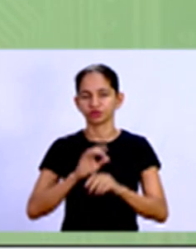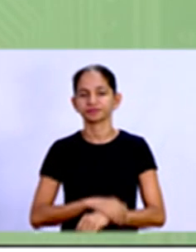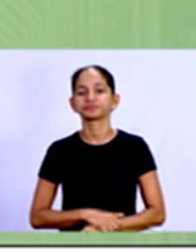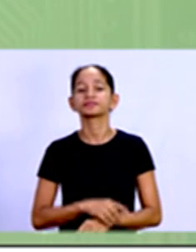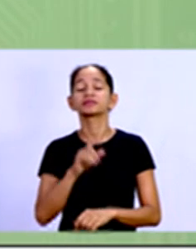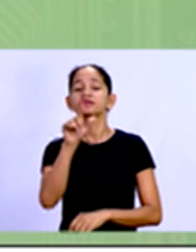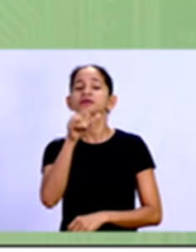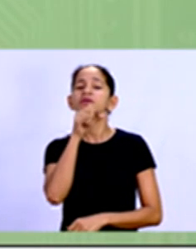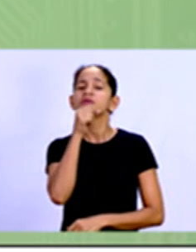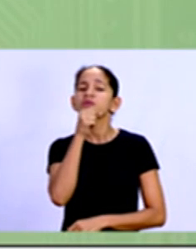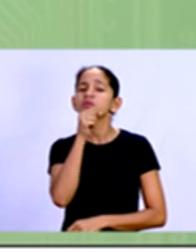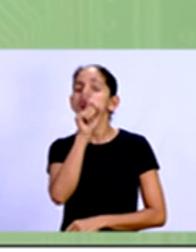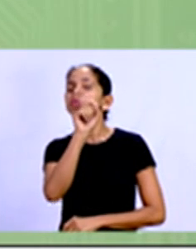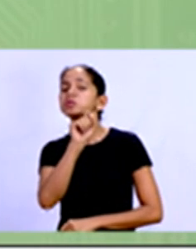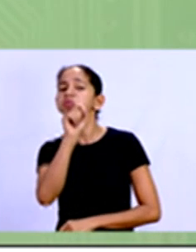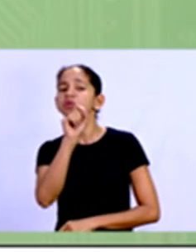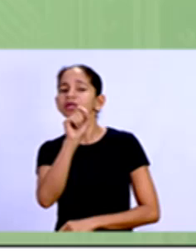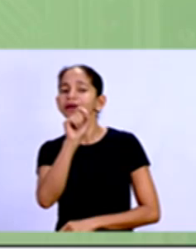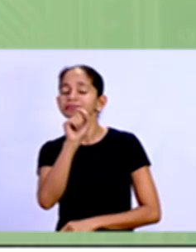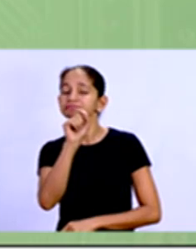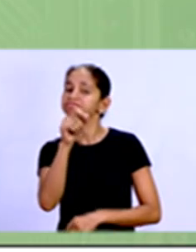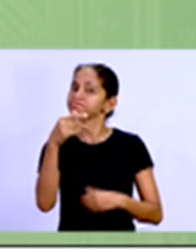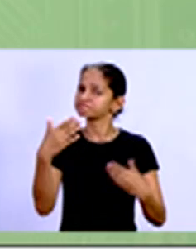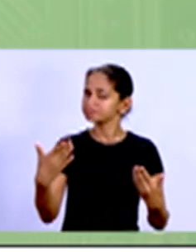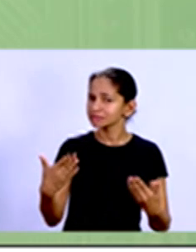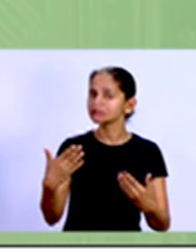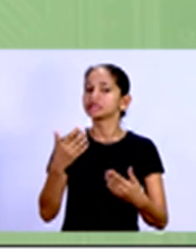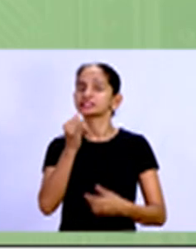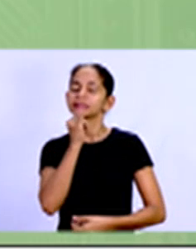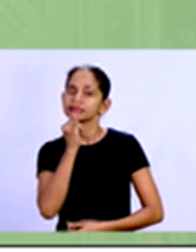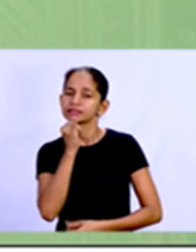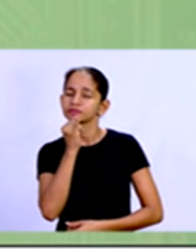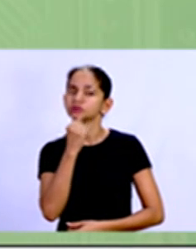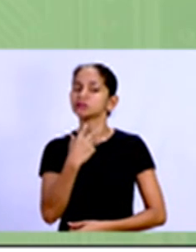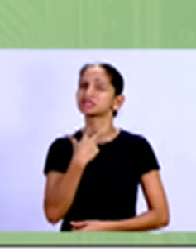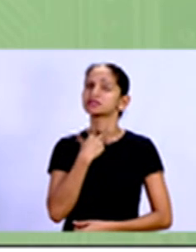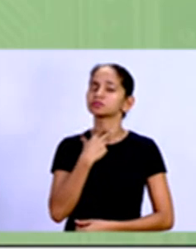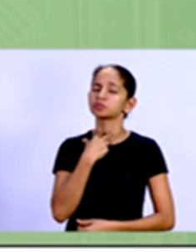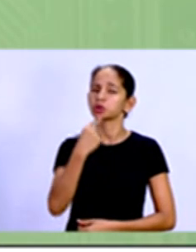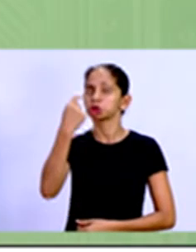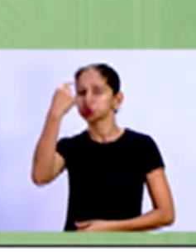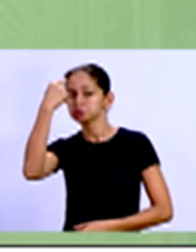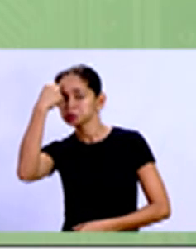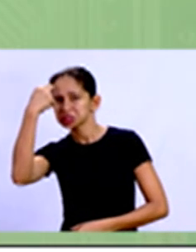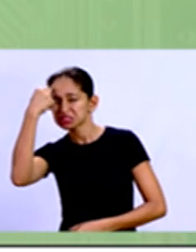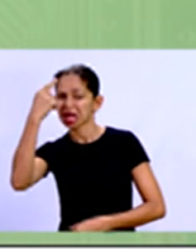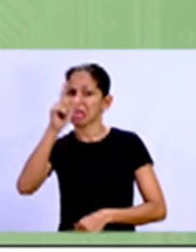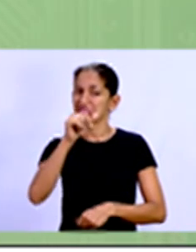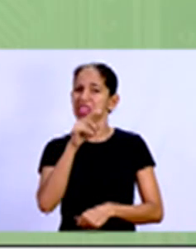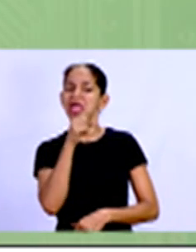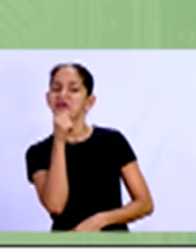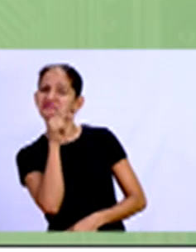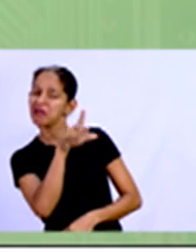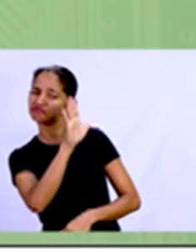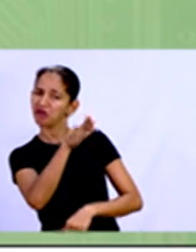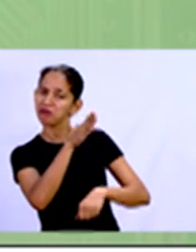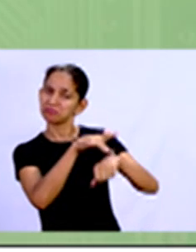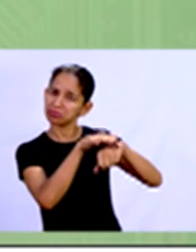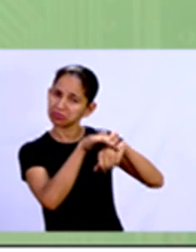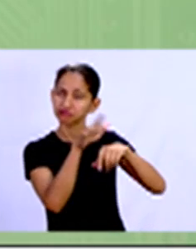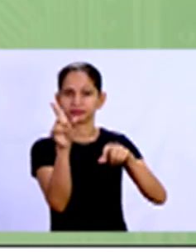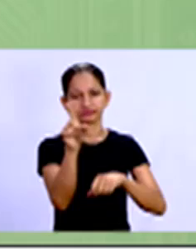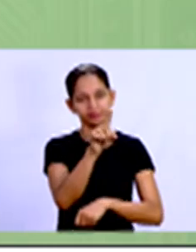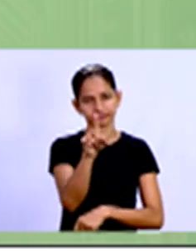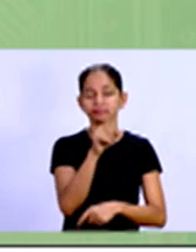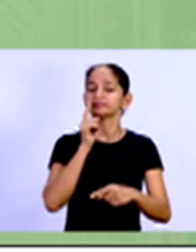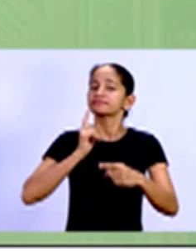A velhice, ela não deve ser considerada uma doença.